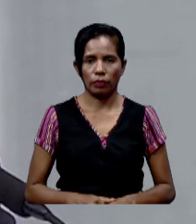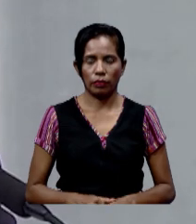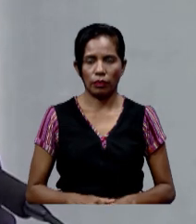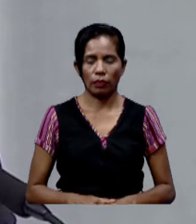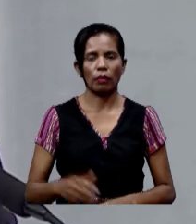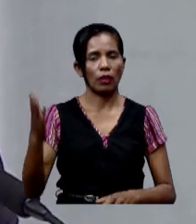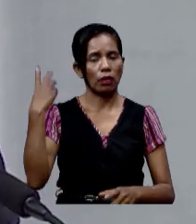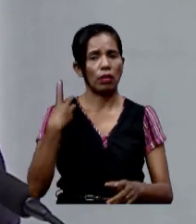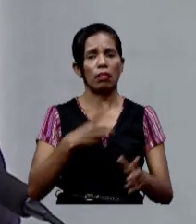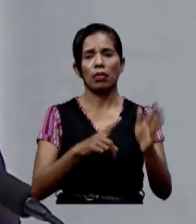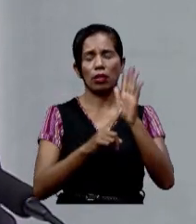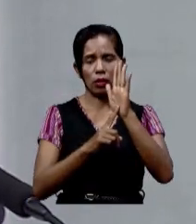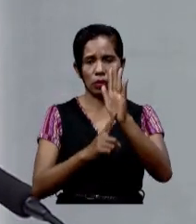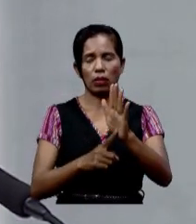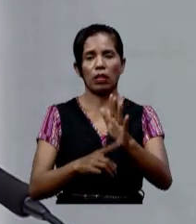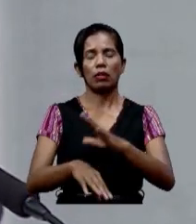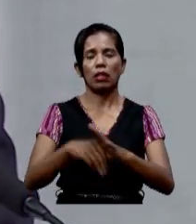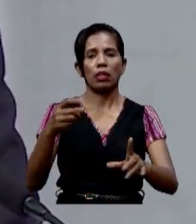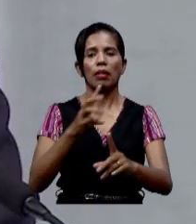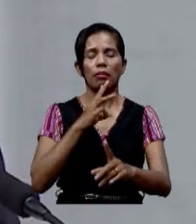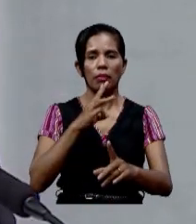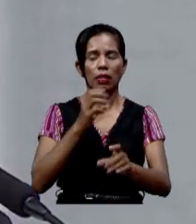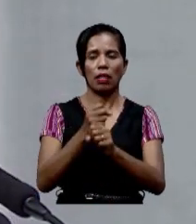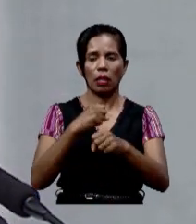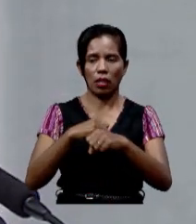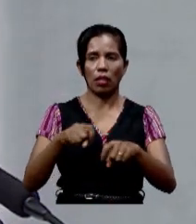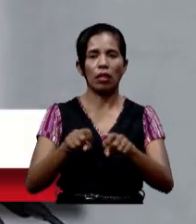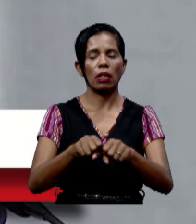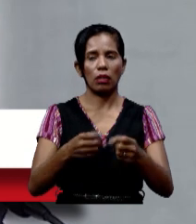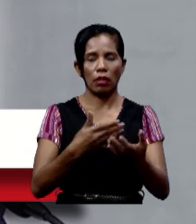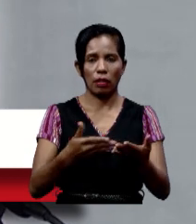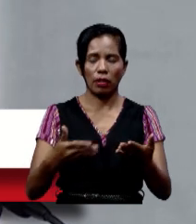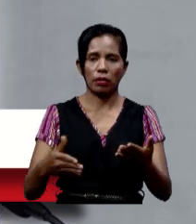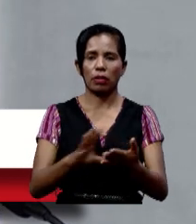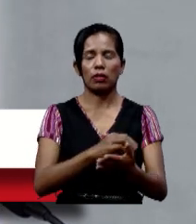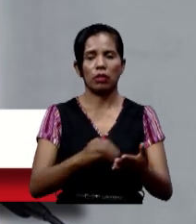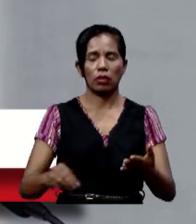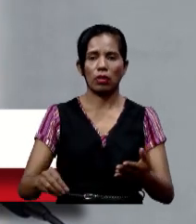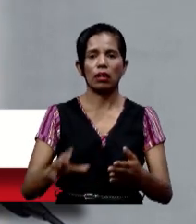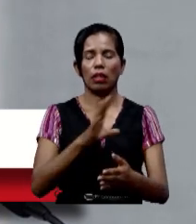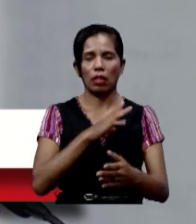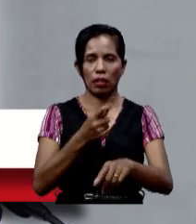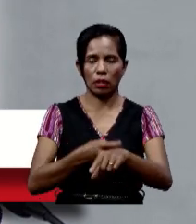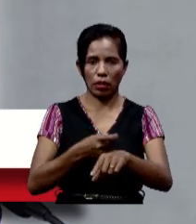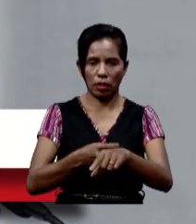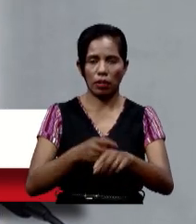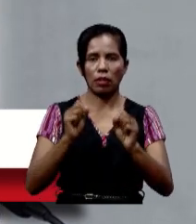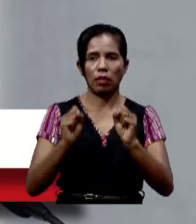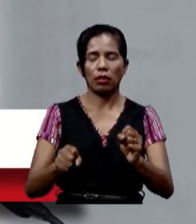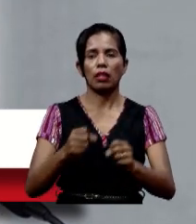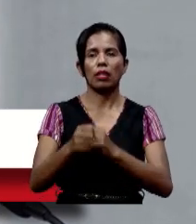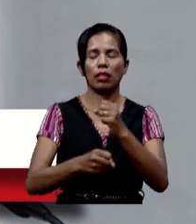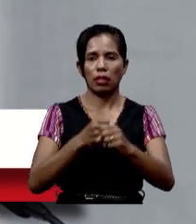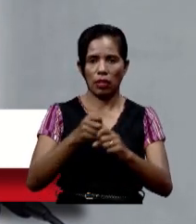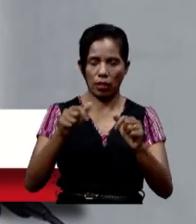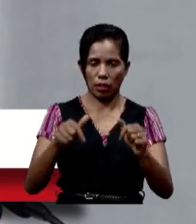Antes ne ame hatulu katak, momento atu asai be nebe halo ho sistema prosesu líquido avansalu, se hengi ha tempo primavera ka verão tina